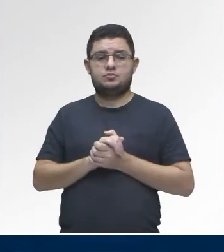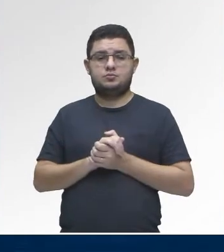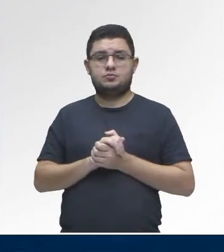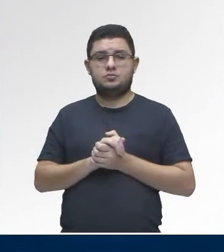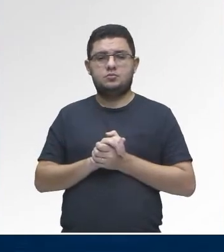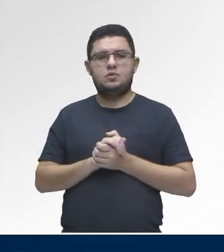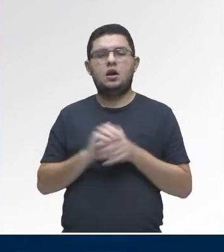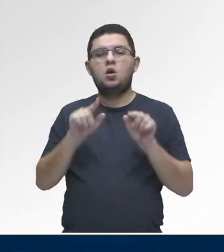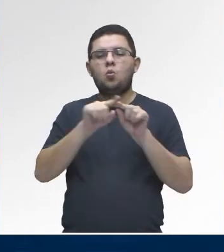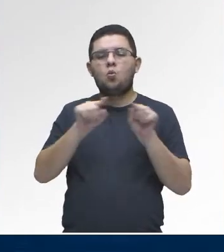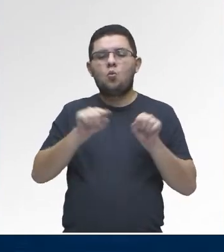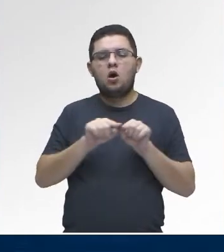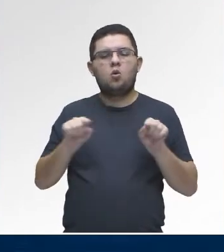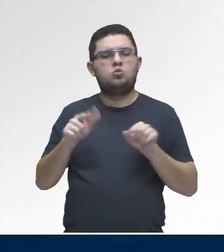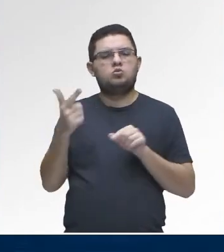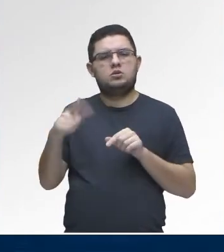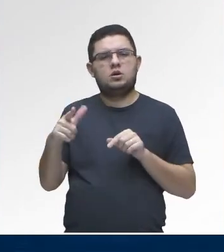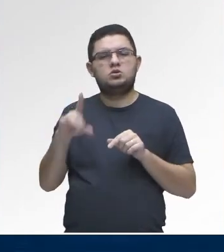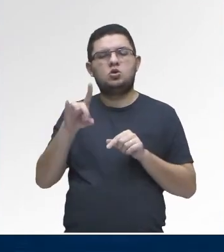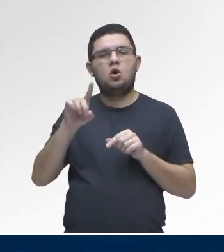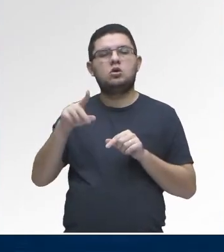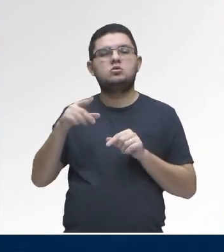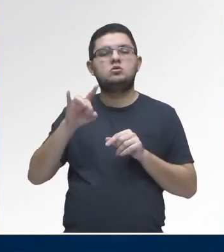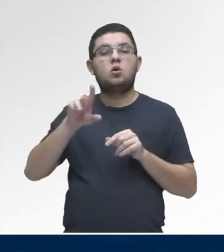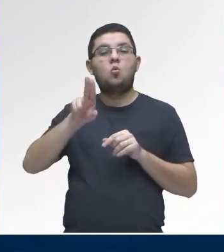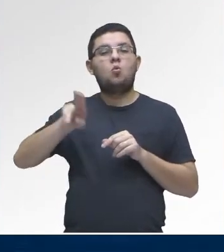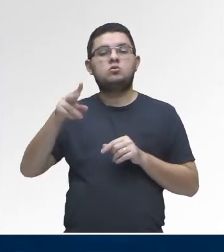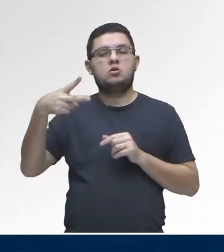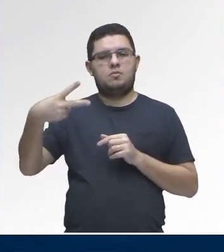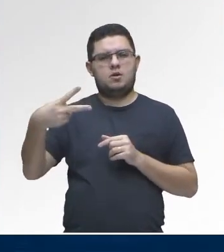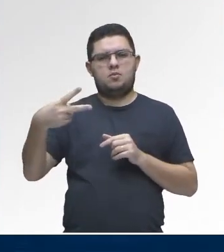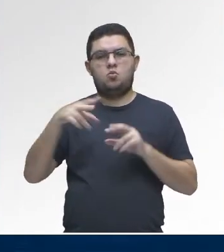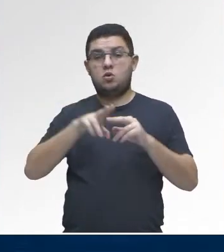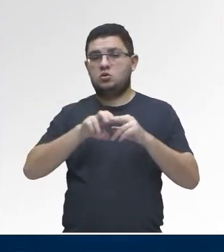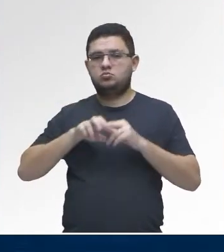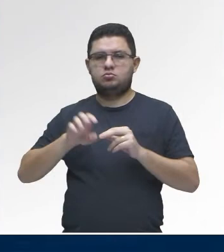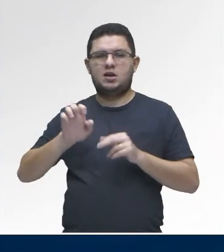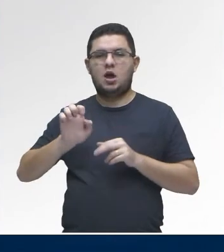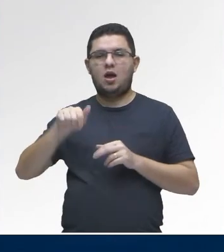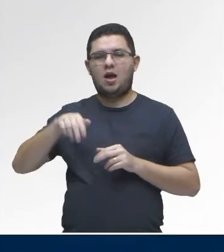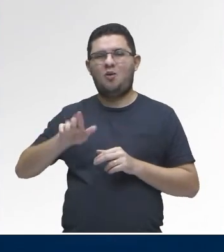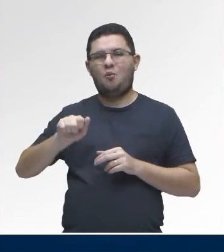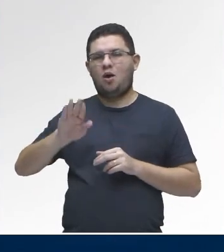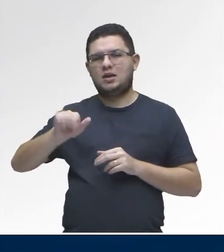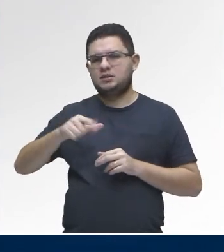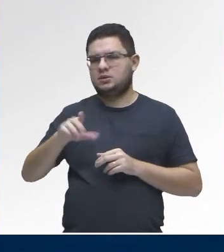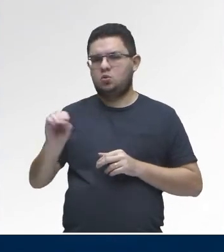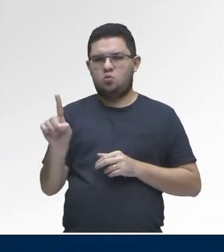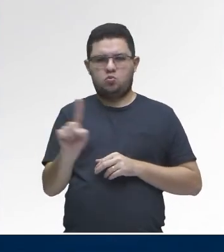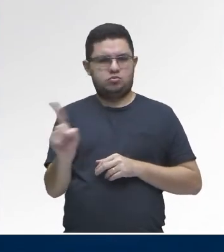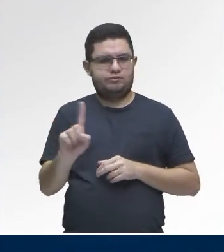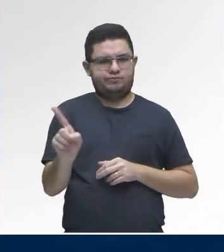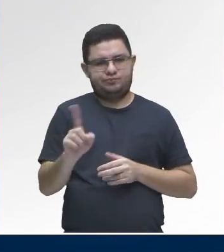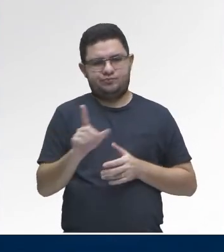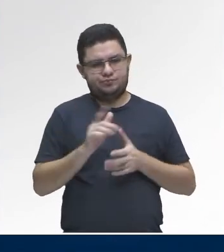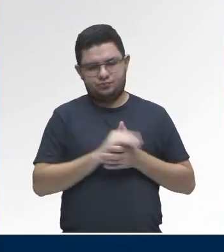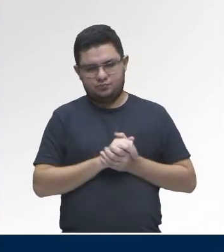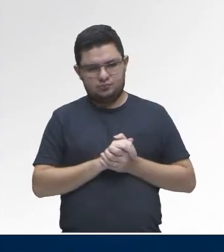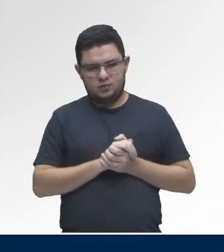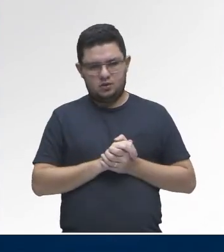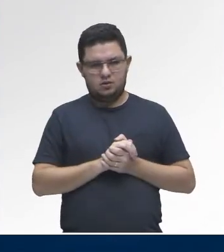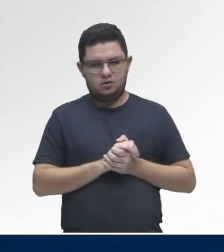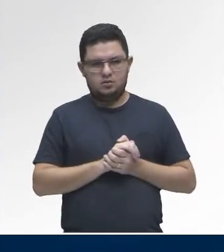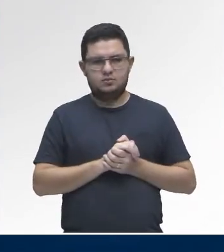O sinal que ela tem aí é o sinal do maior, né? Não se torna aí uma equação, porque não vai manter